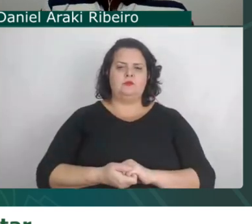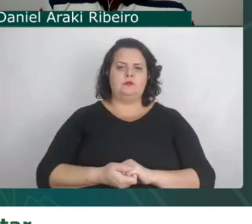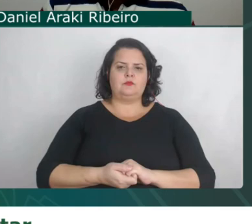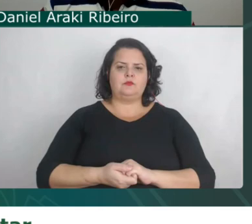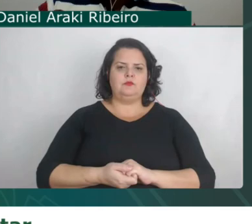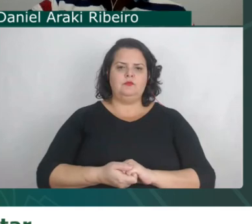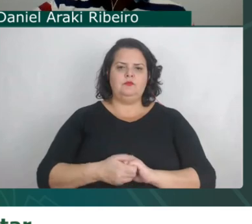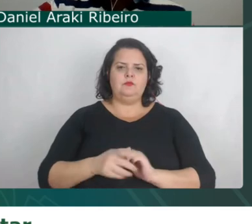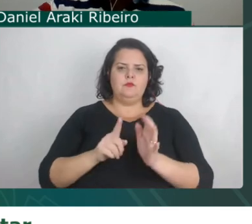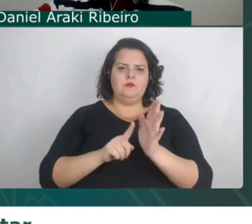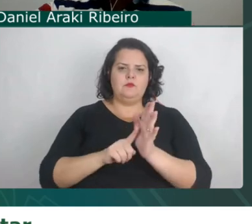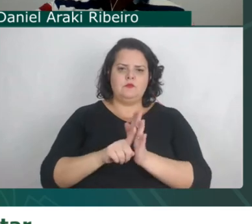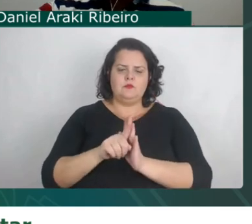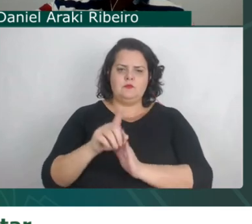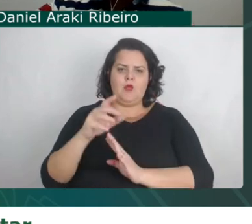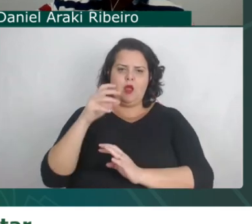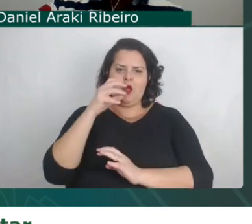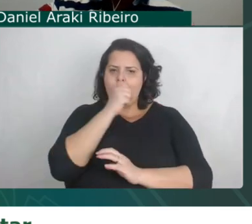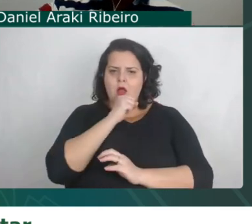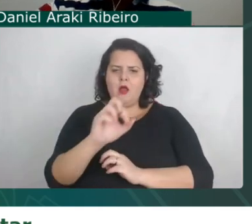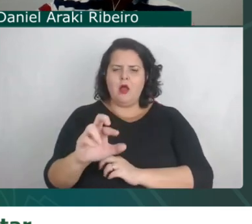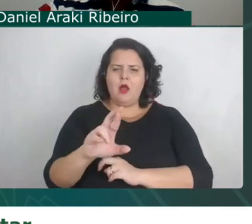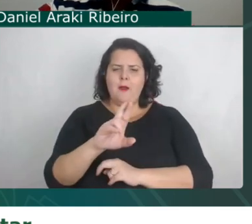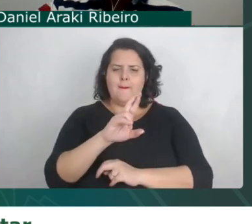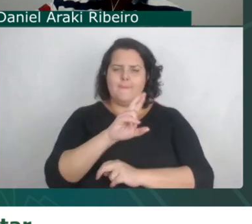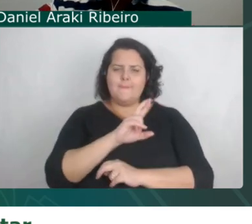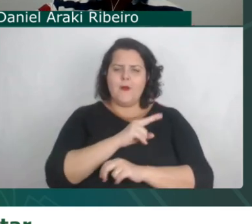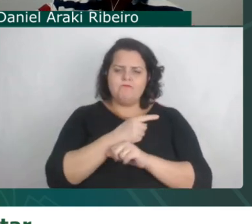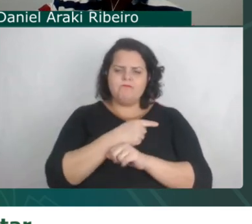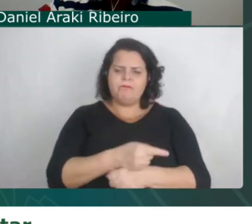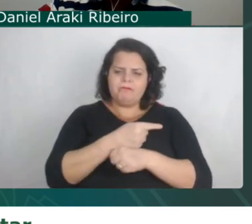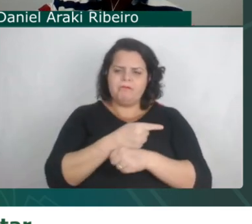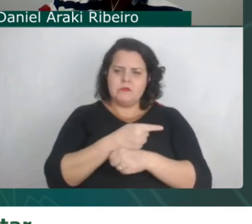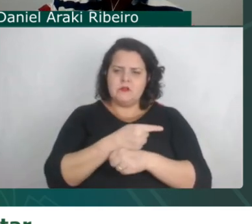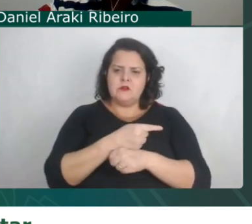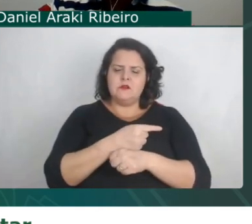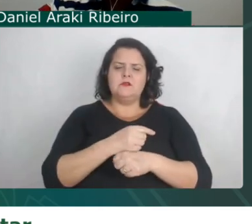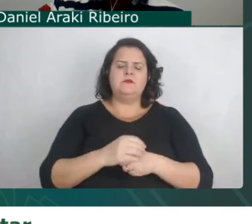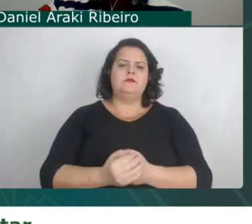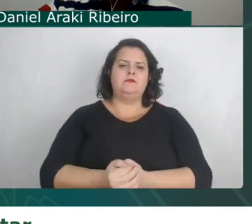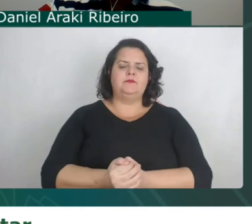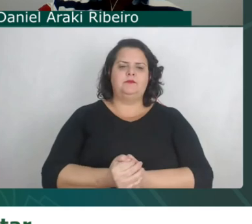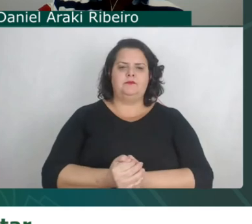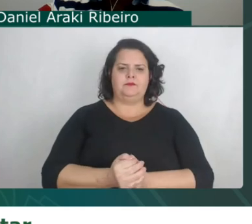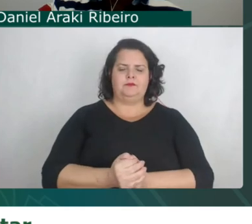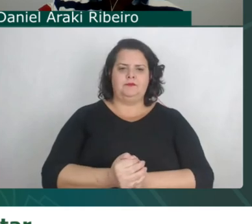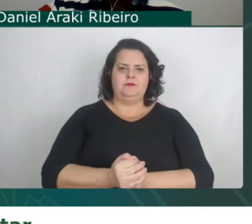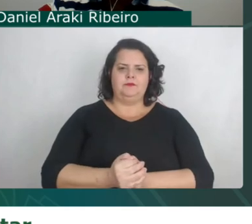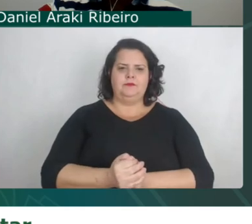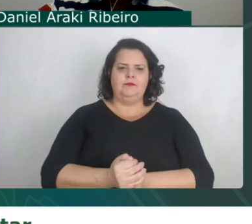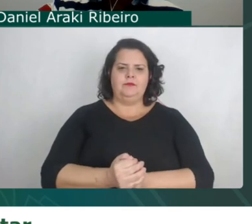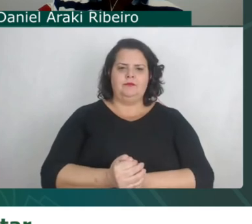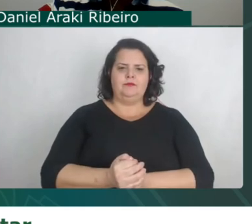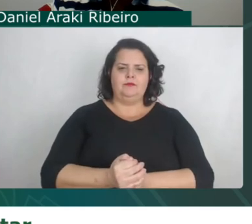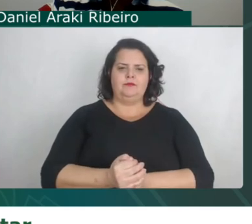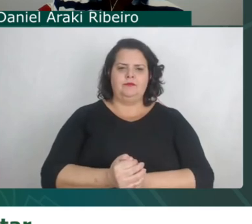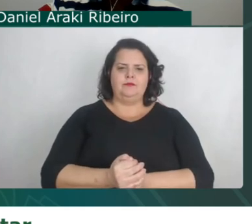na minha pergunta e se você puder ser breve na resposta, acho que a gente fecha aqui a nossa sessão. Camilo, o que